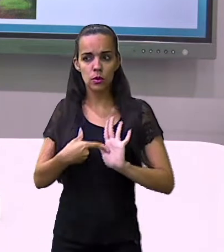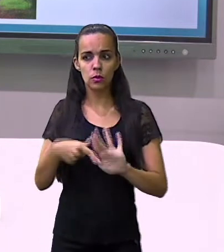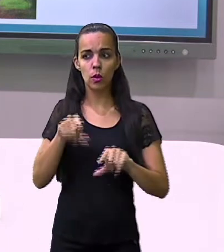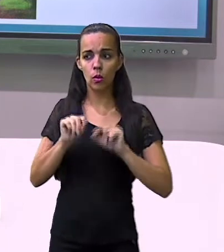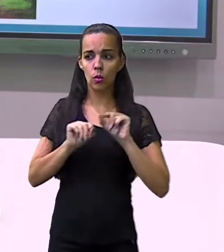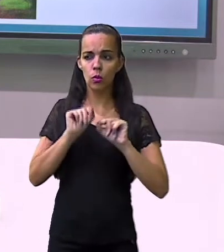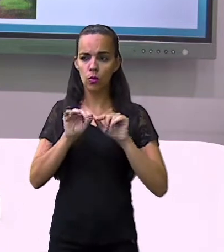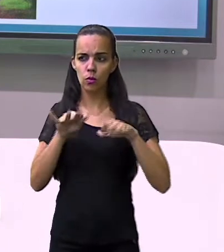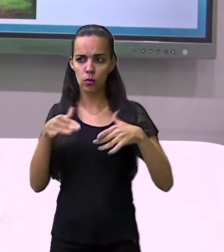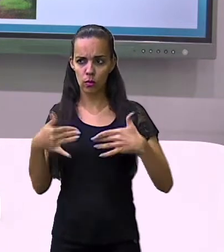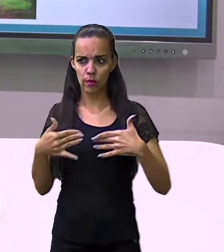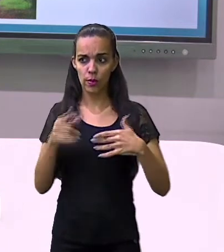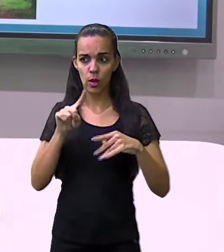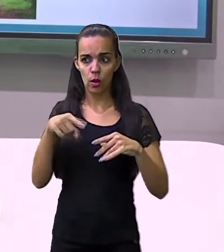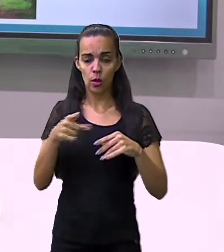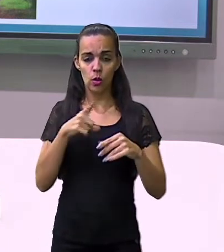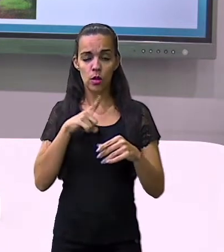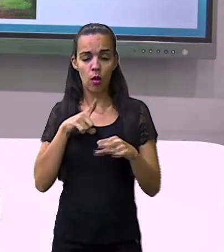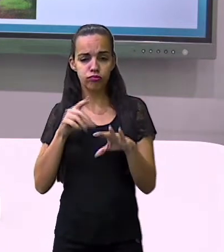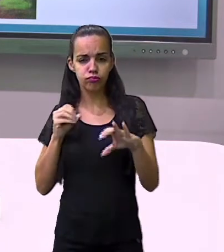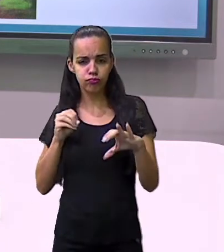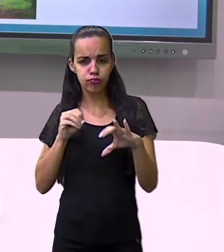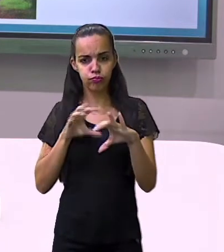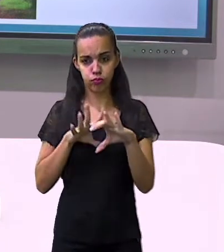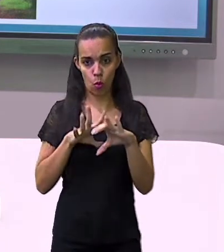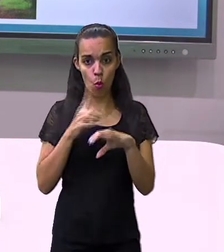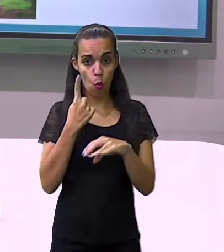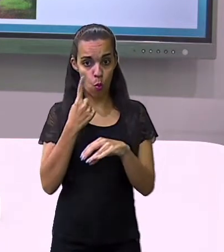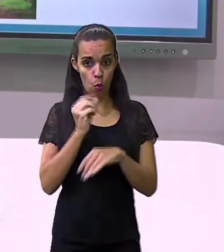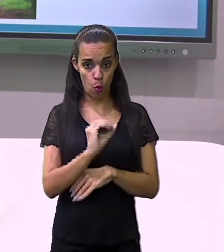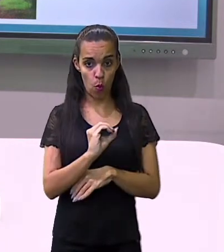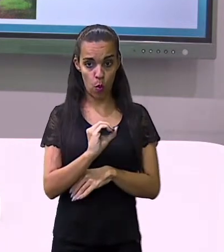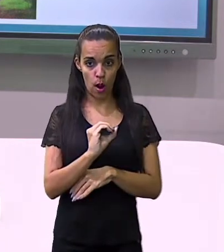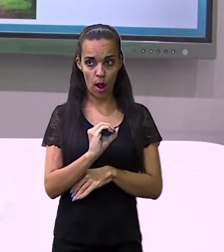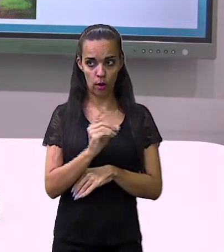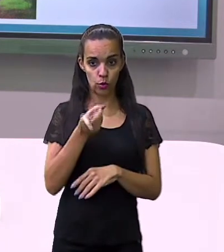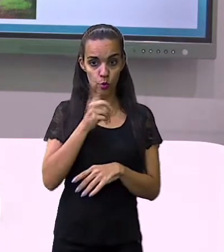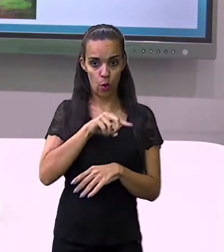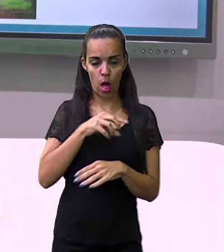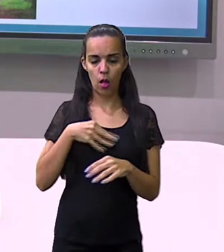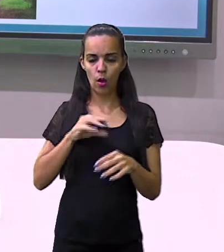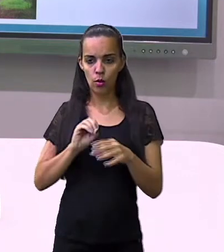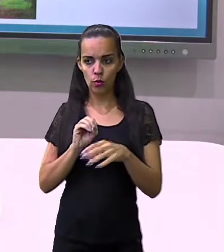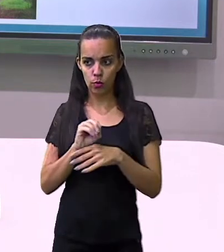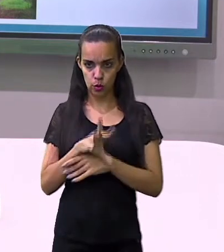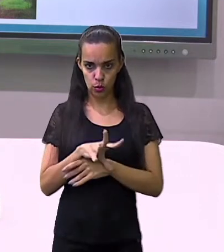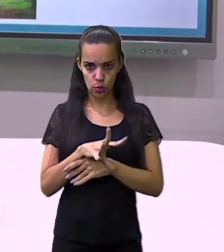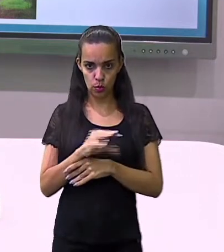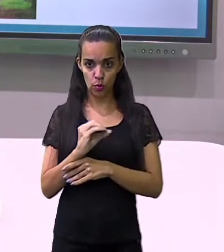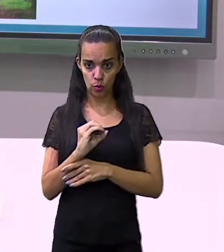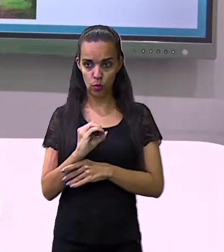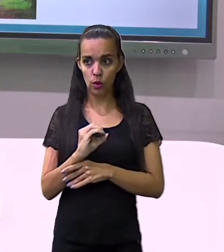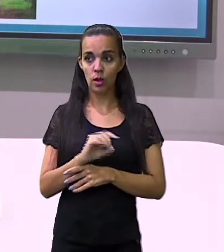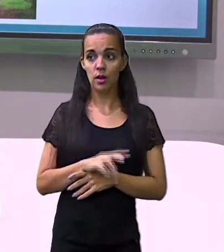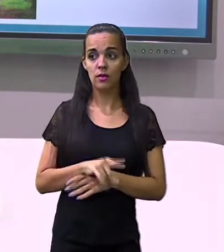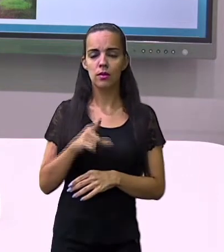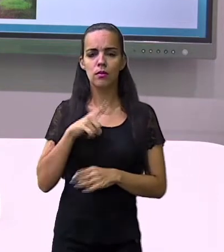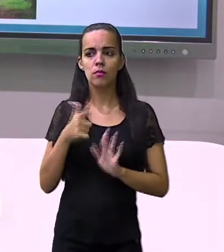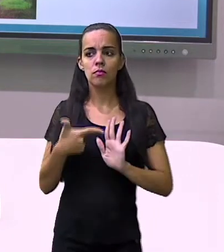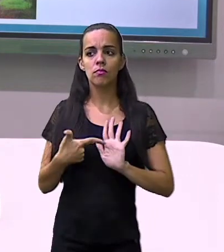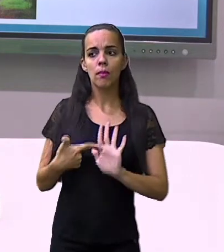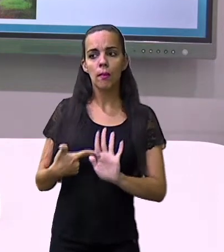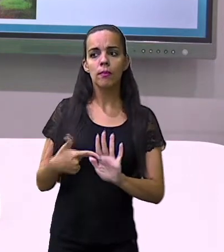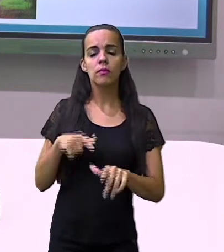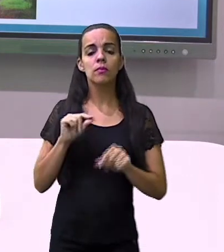que ao colocar uma luz em um lado, tá? Aqui nesse único furo, ela vai